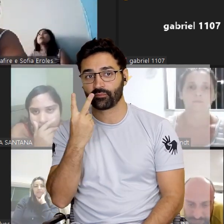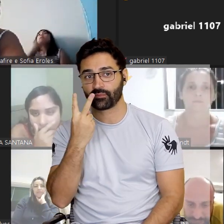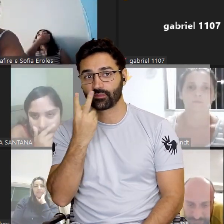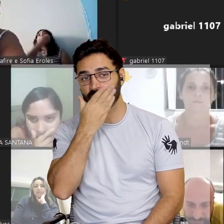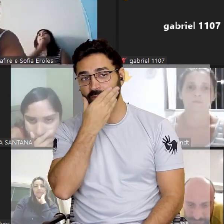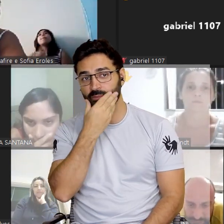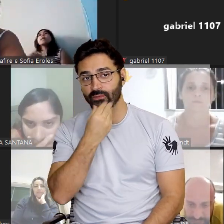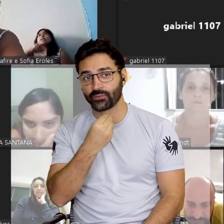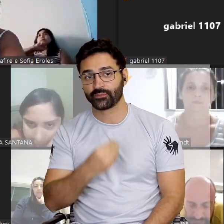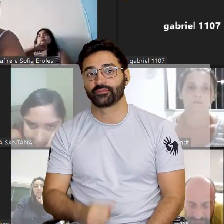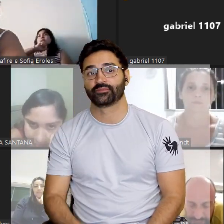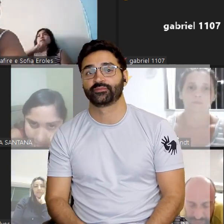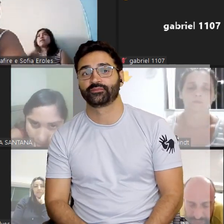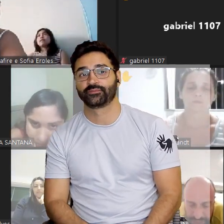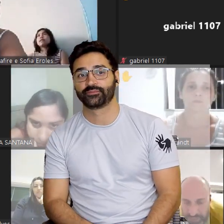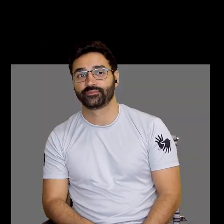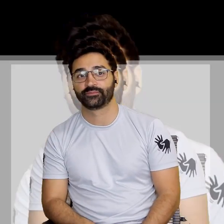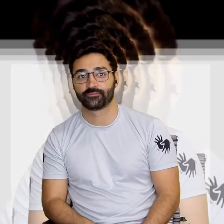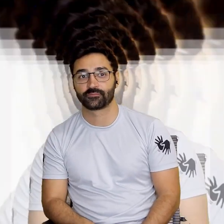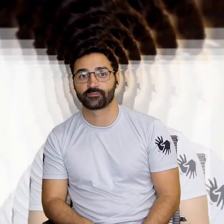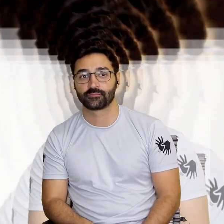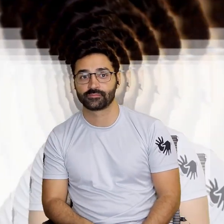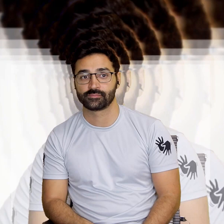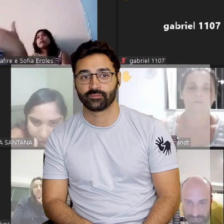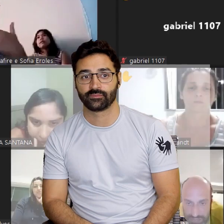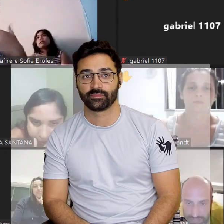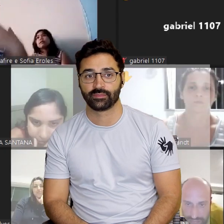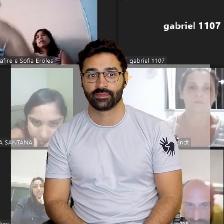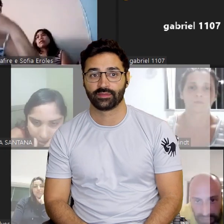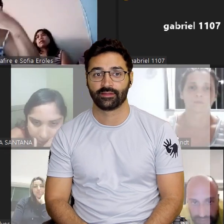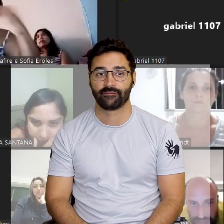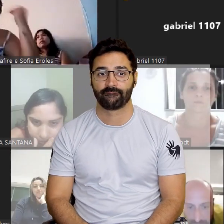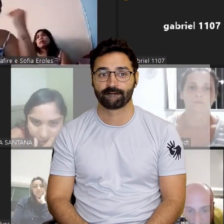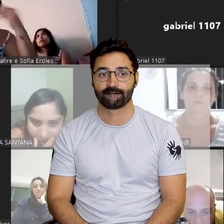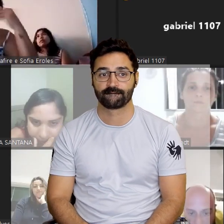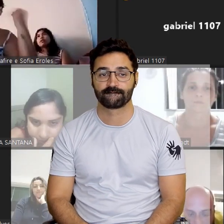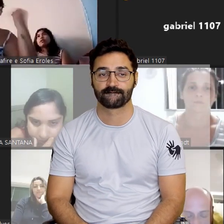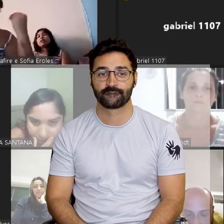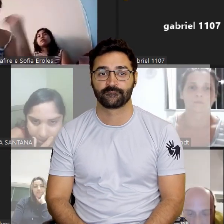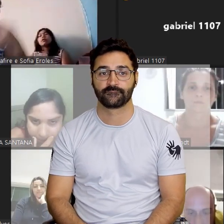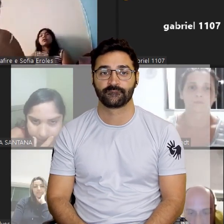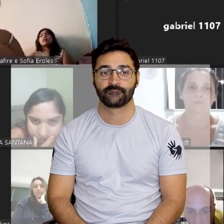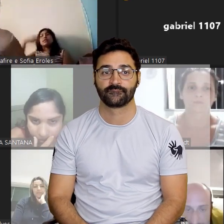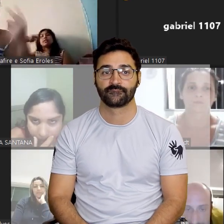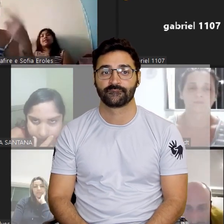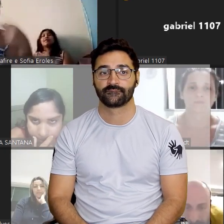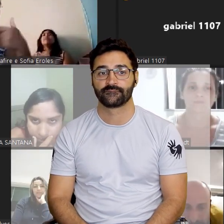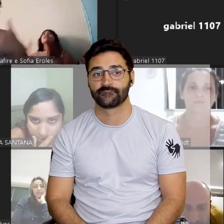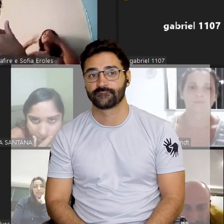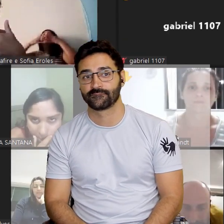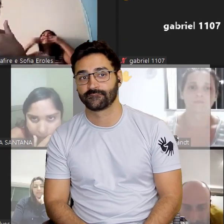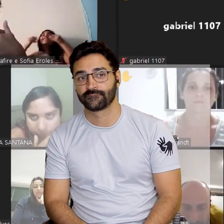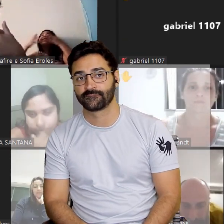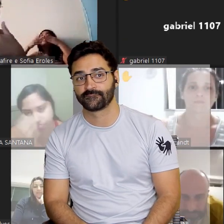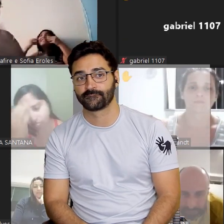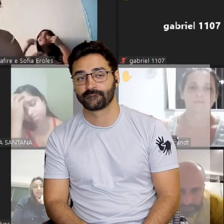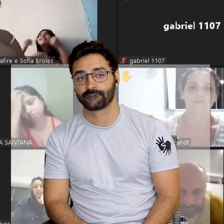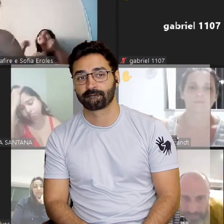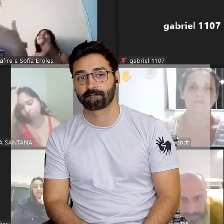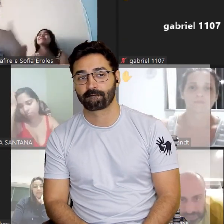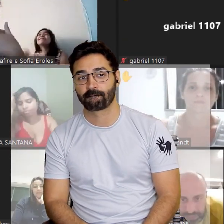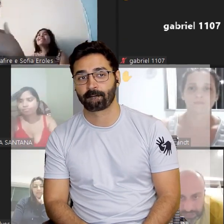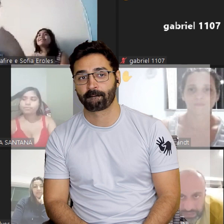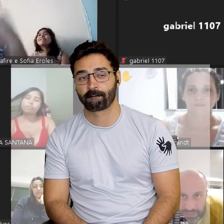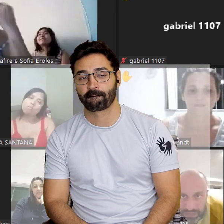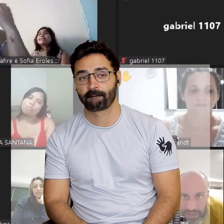meninos. Certo? Então vamos lá. Ana Luz e Rosimeire, abaixa a mãozinha. Agora eu vou